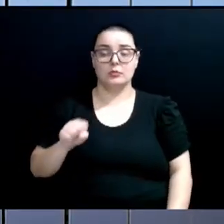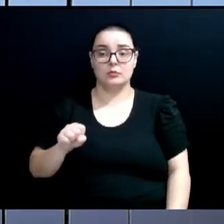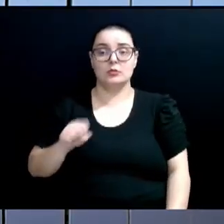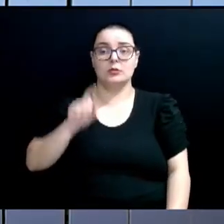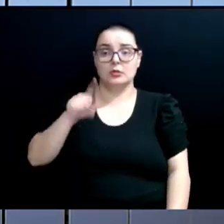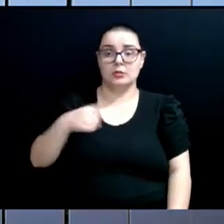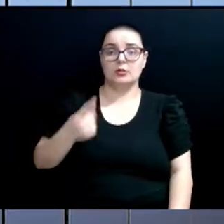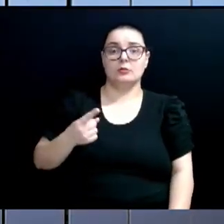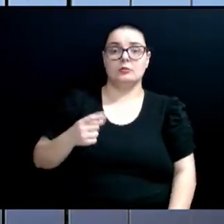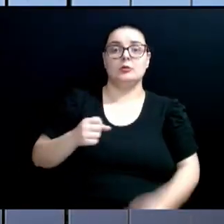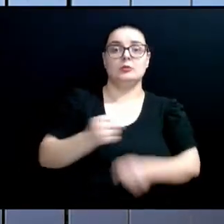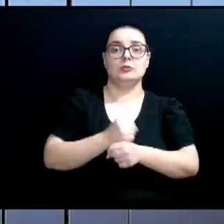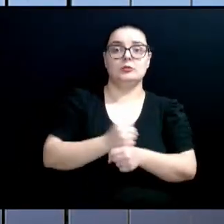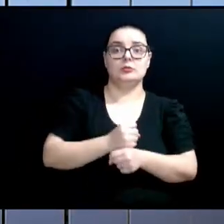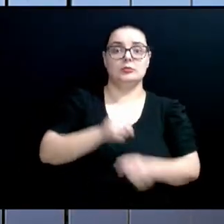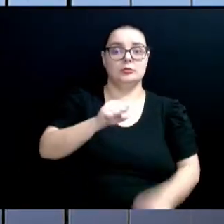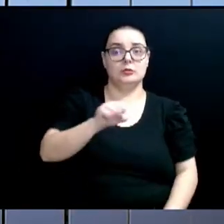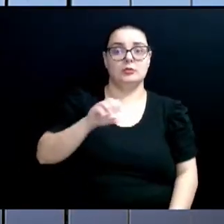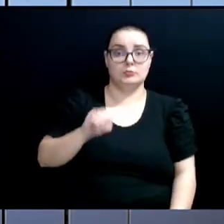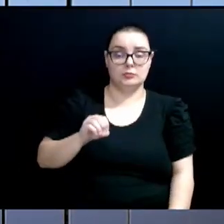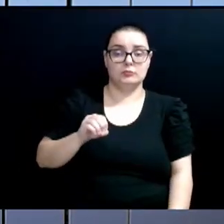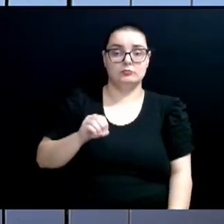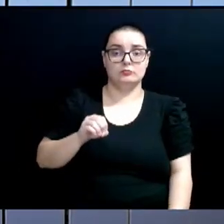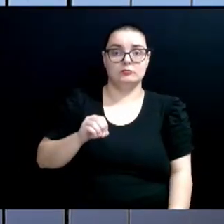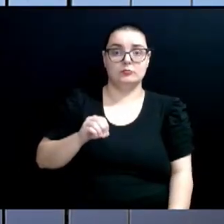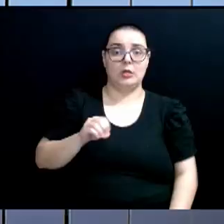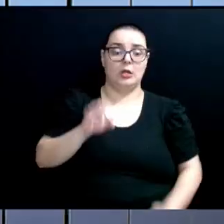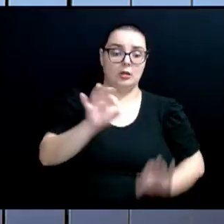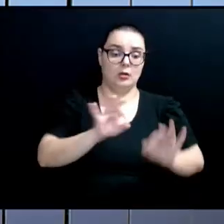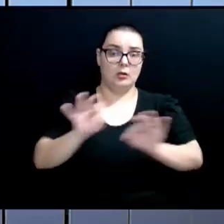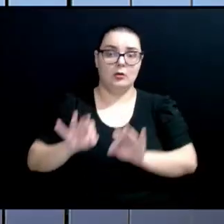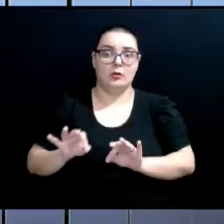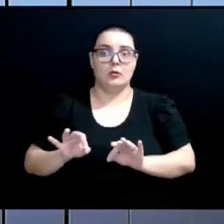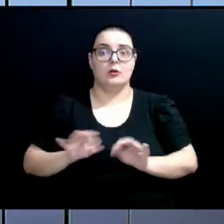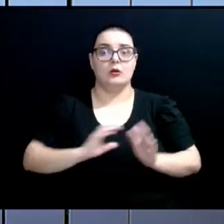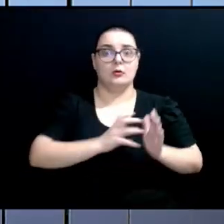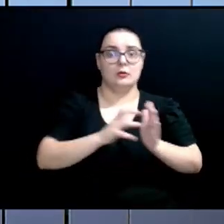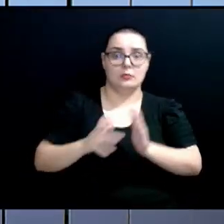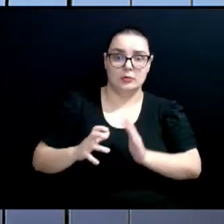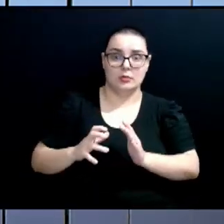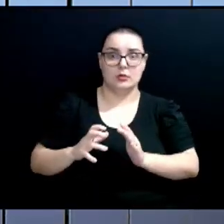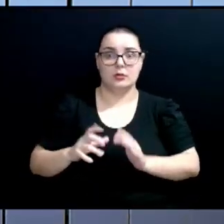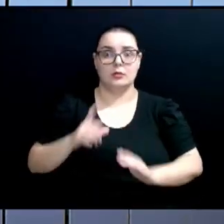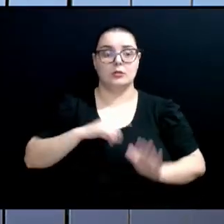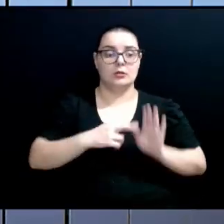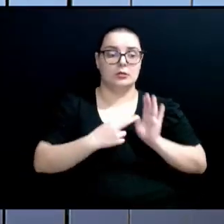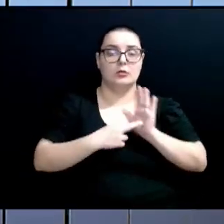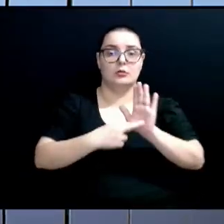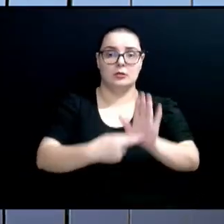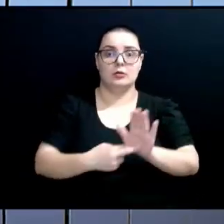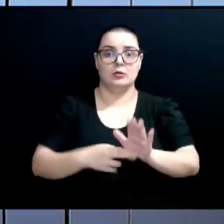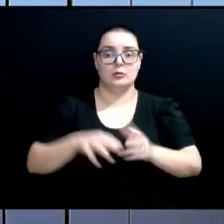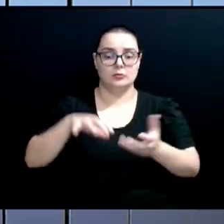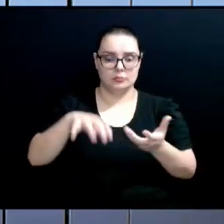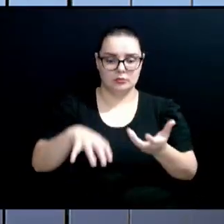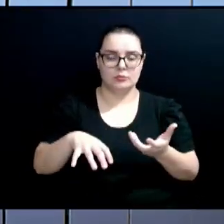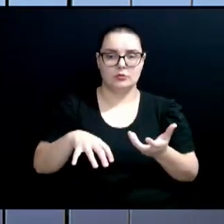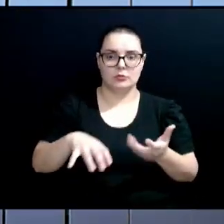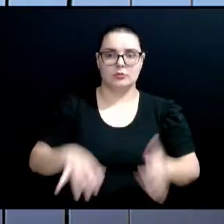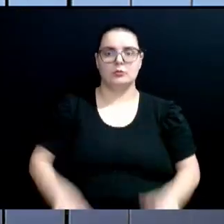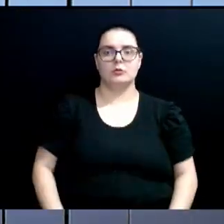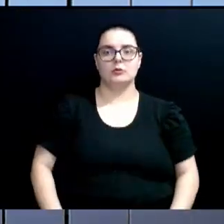80, as organizações, os partidos políticos que tinham representação no Congresso, fossem de